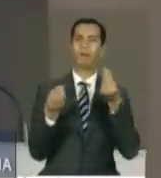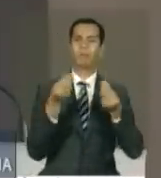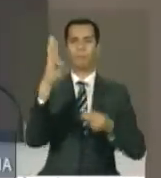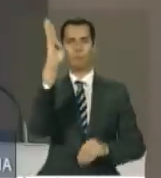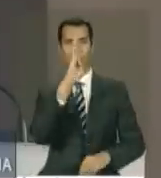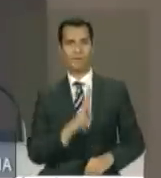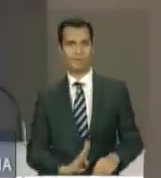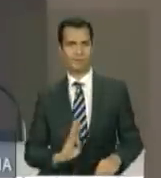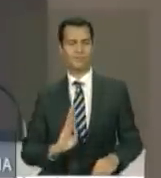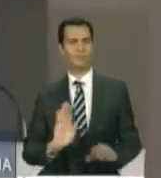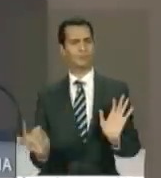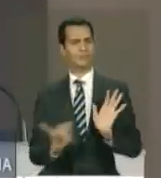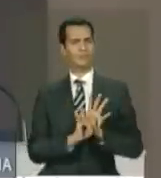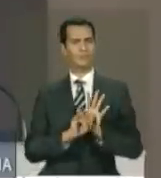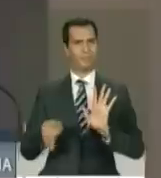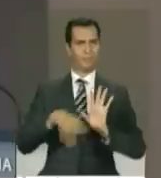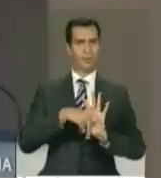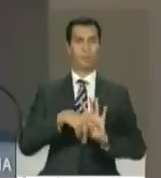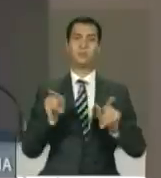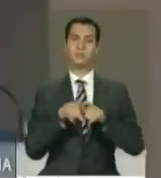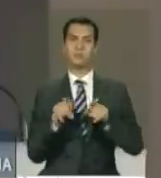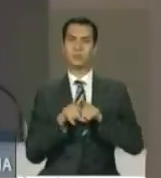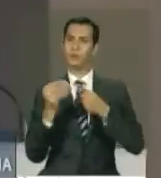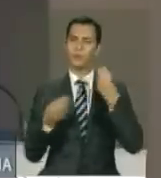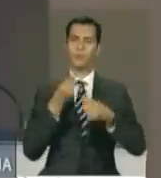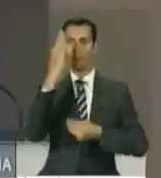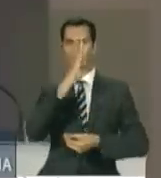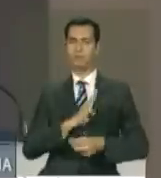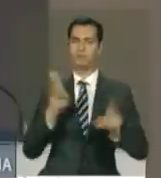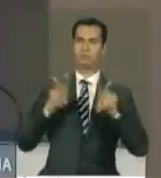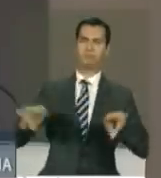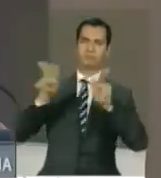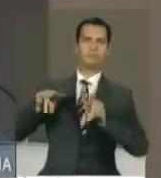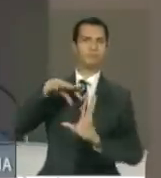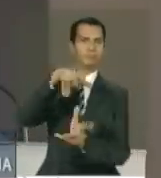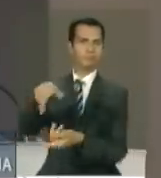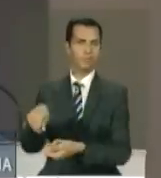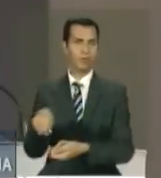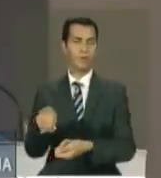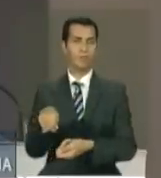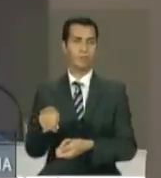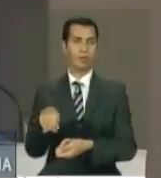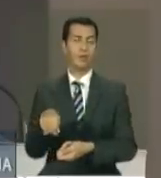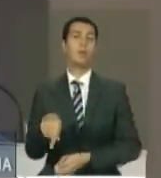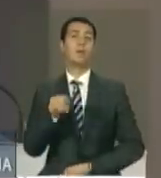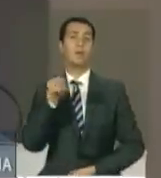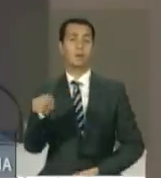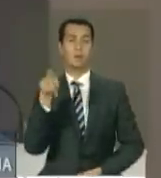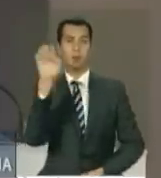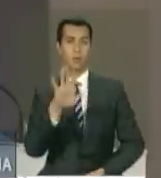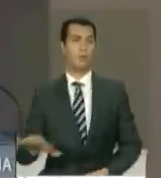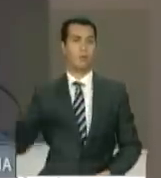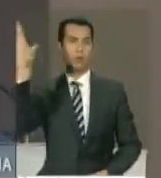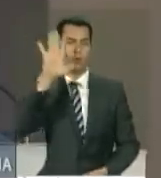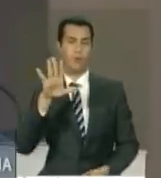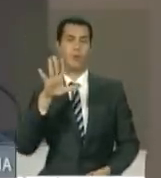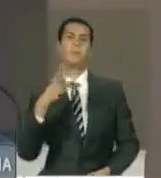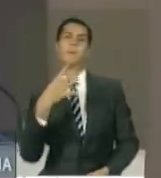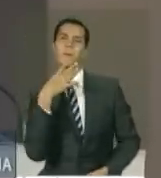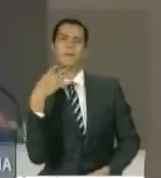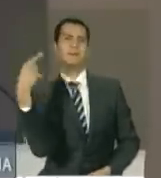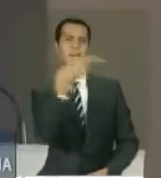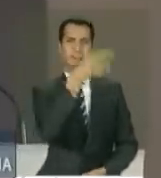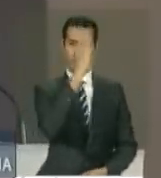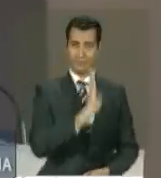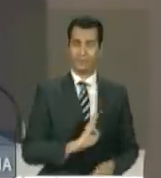si mesmo e sobre o mundo. Venham encontrar o Brasil que a Europa já conhece, mas também o Brasil que